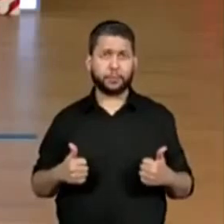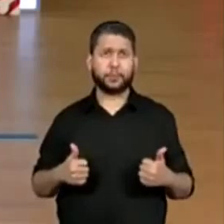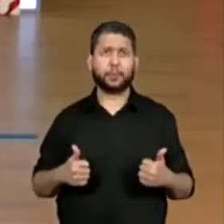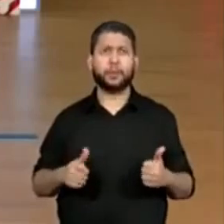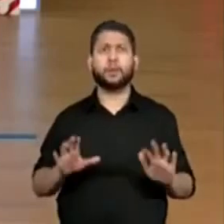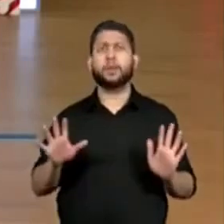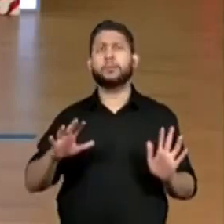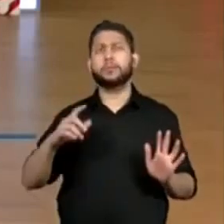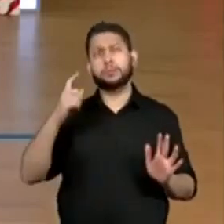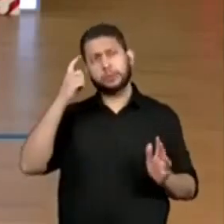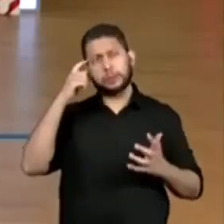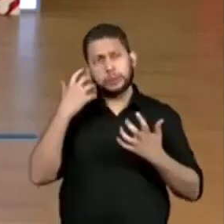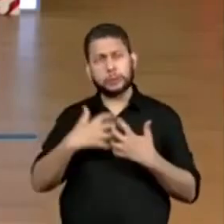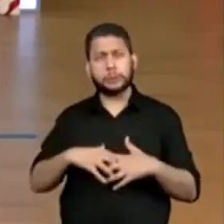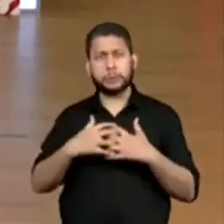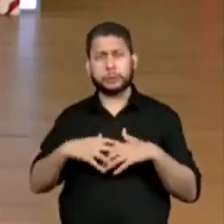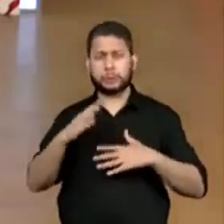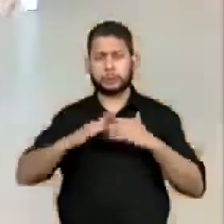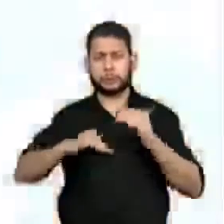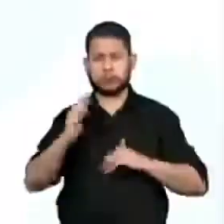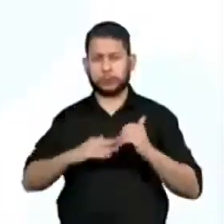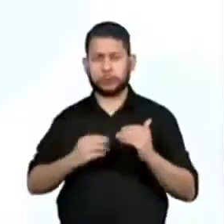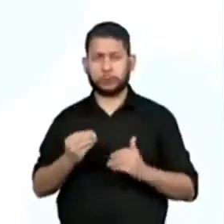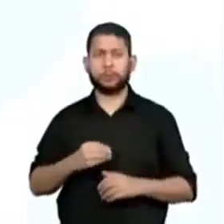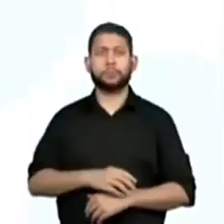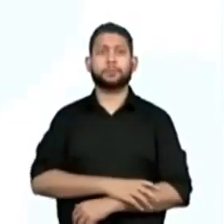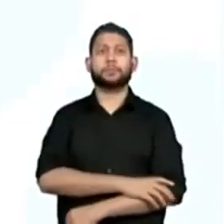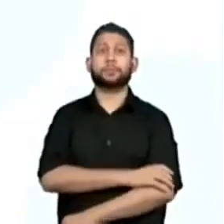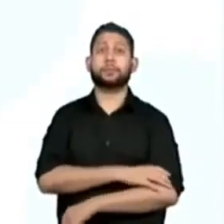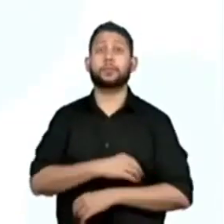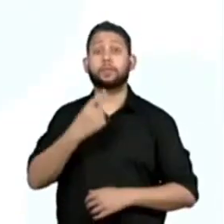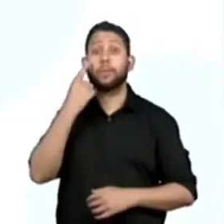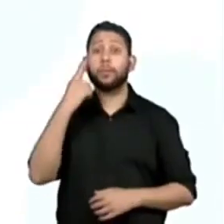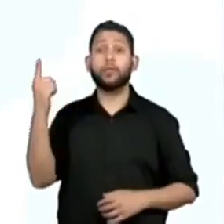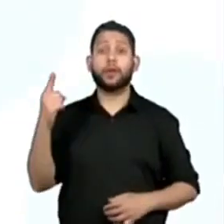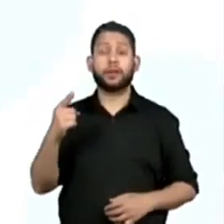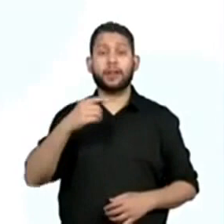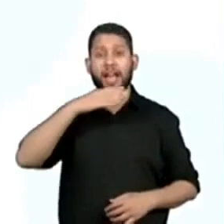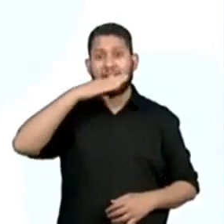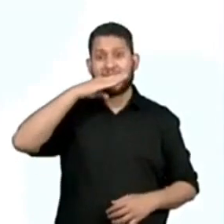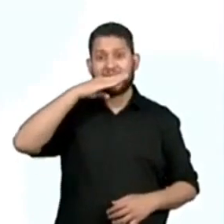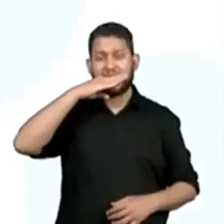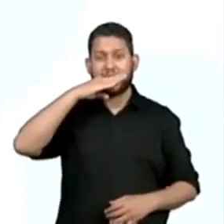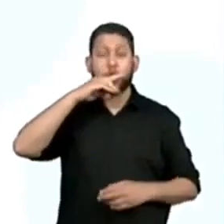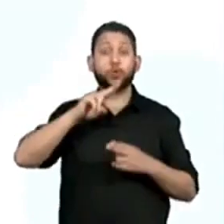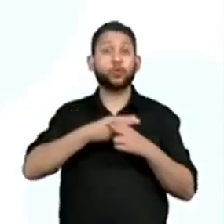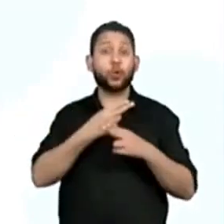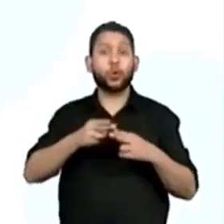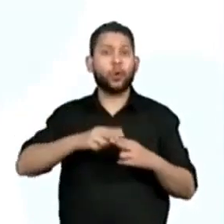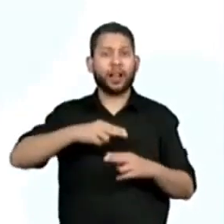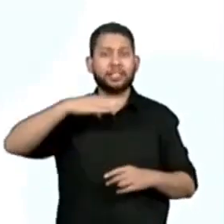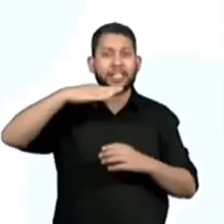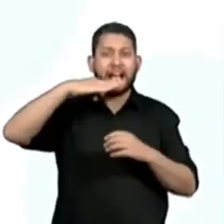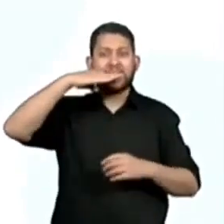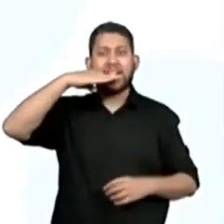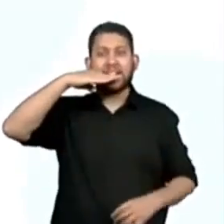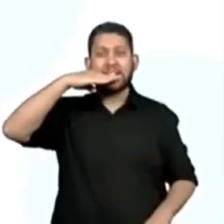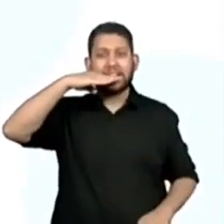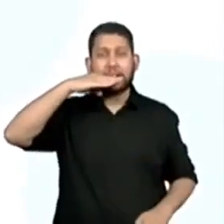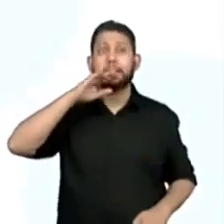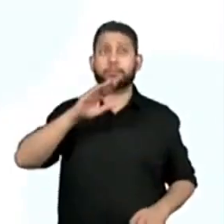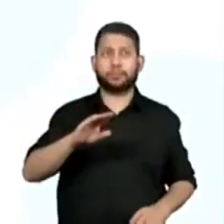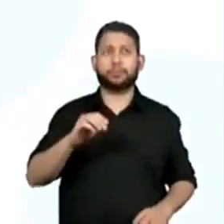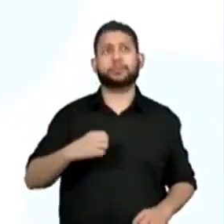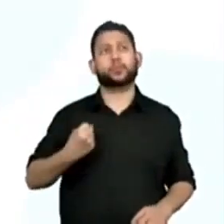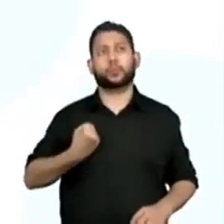é que vamos facilitar isso na prática e dá uma olhada aqui número um a mãe